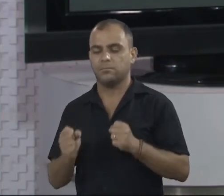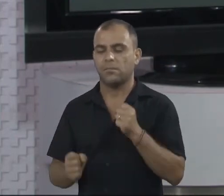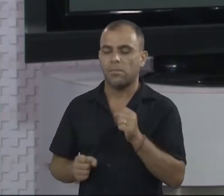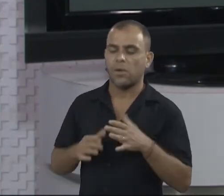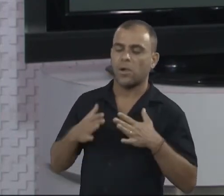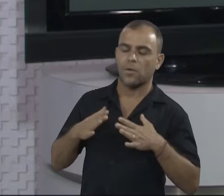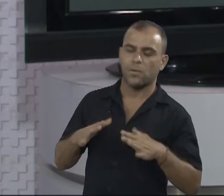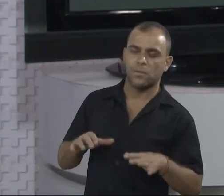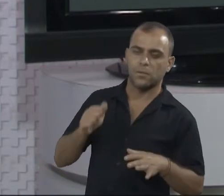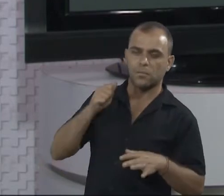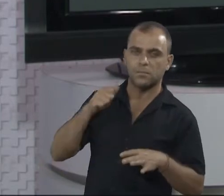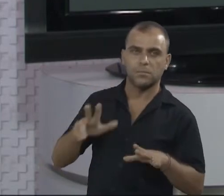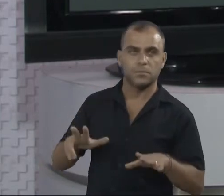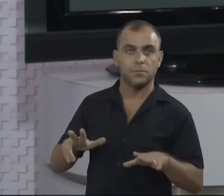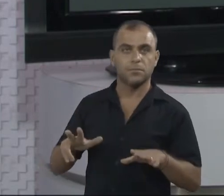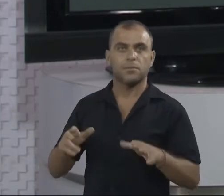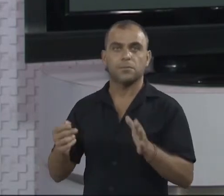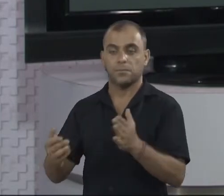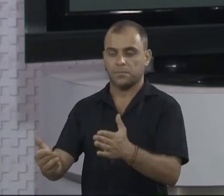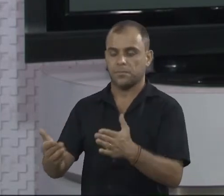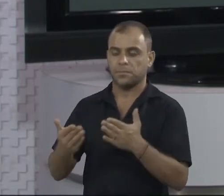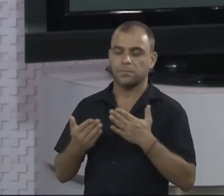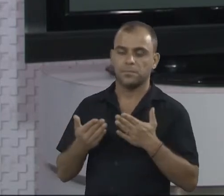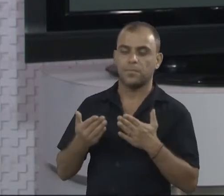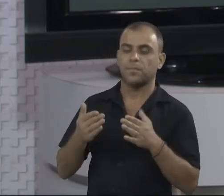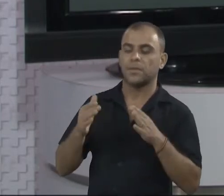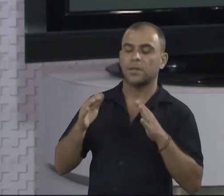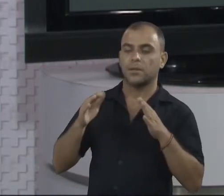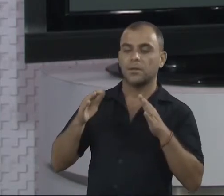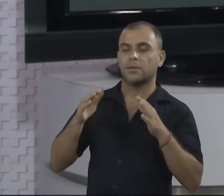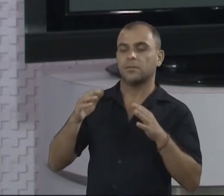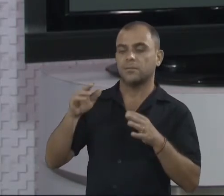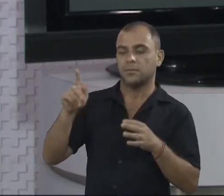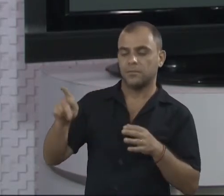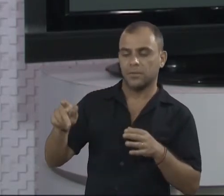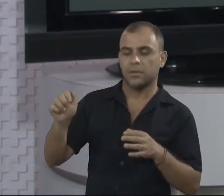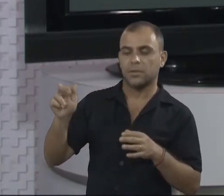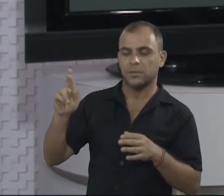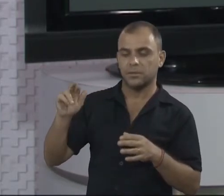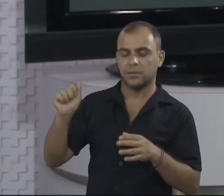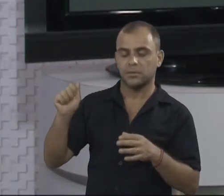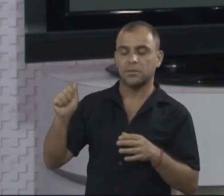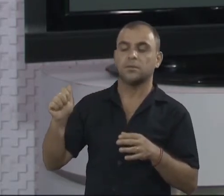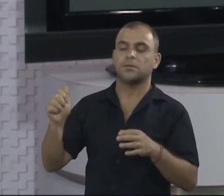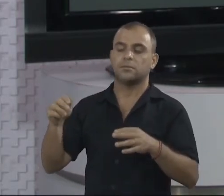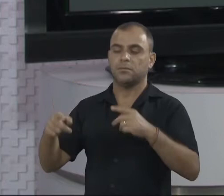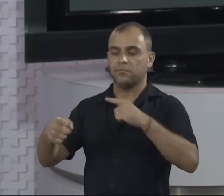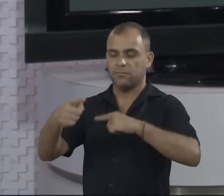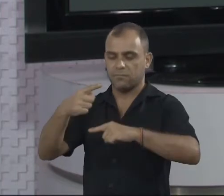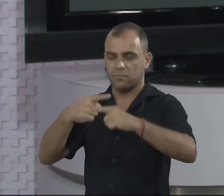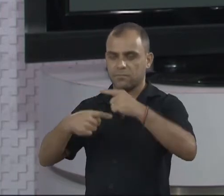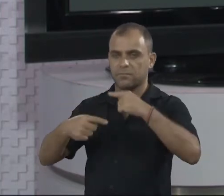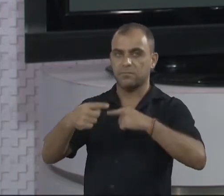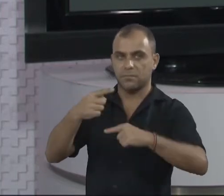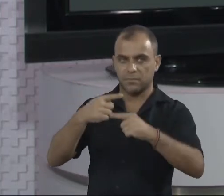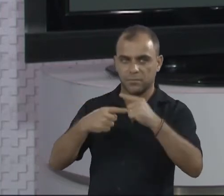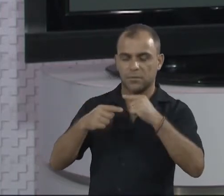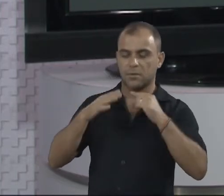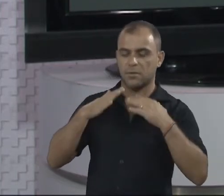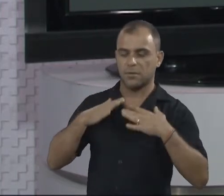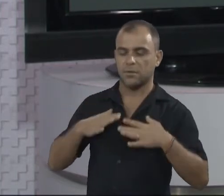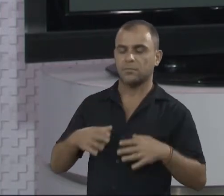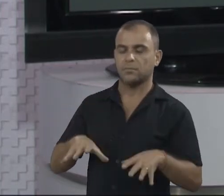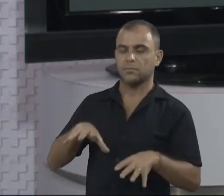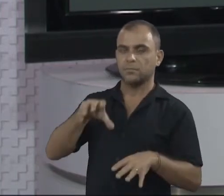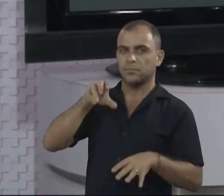consegui. Aí vai entrar o sistema parasimpático com relaxamento, fazer você voltar ao normal, fazer você